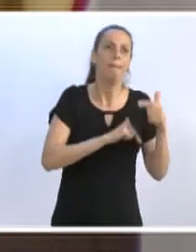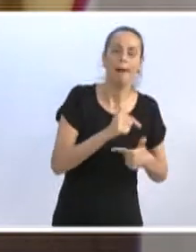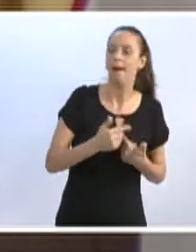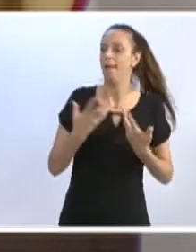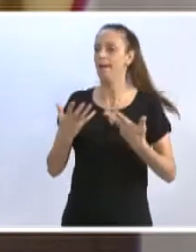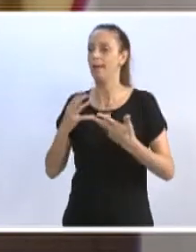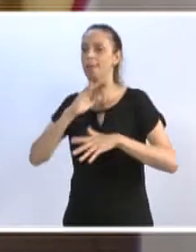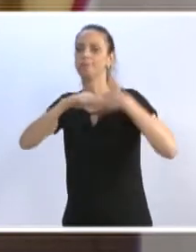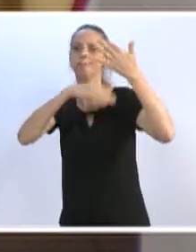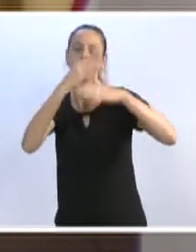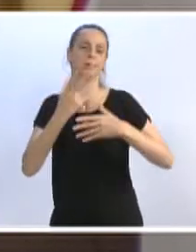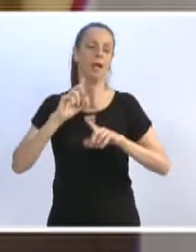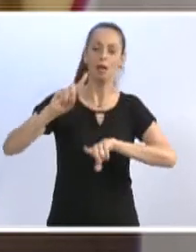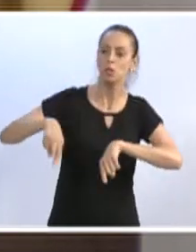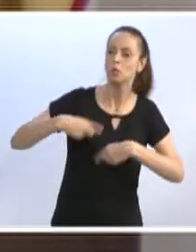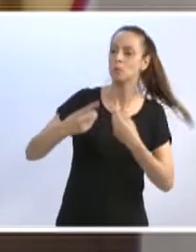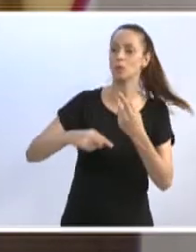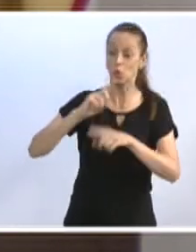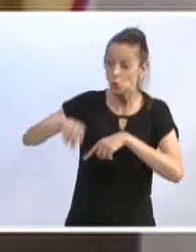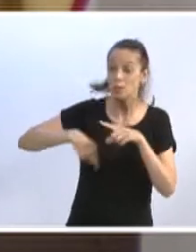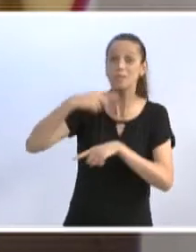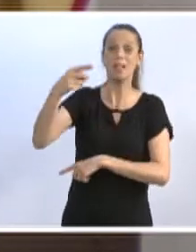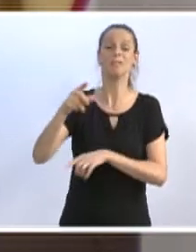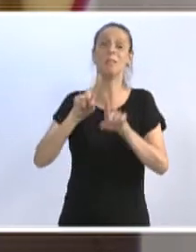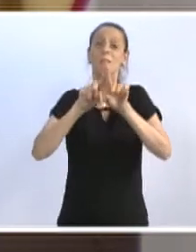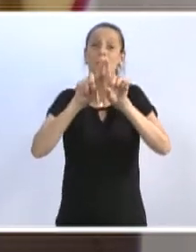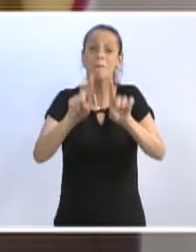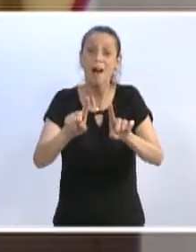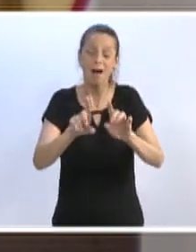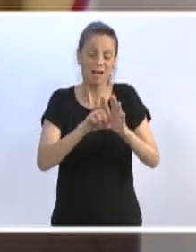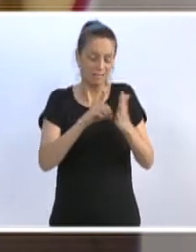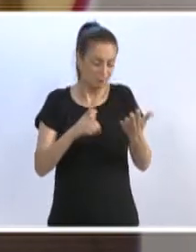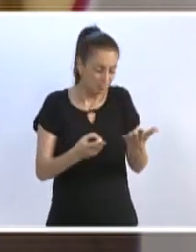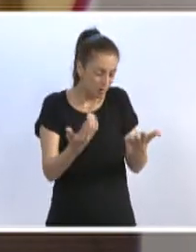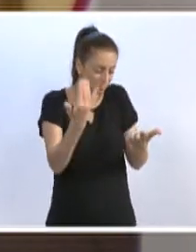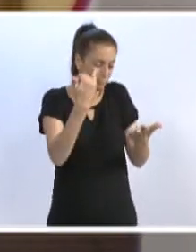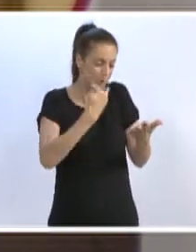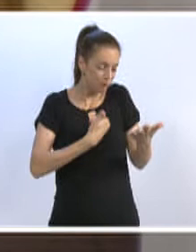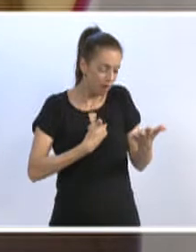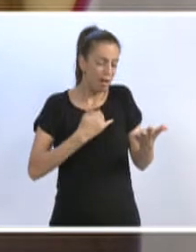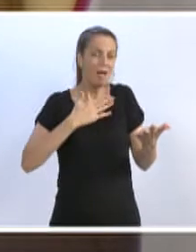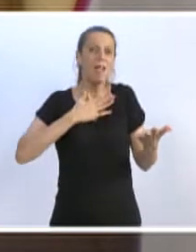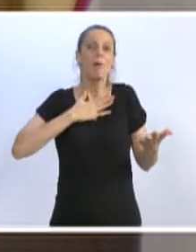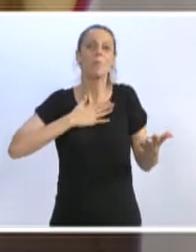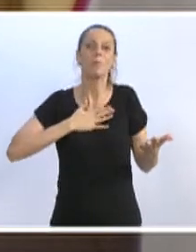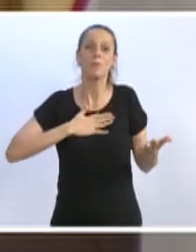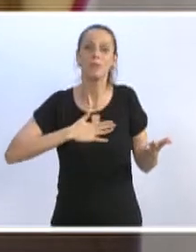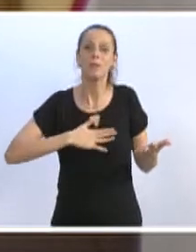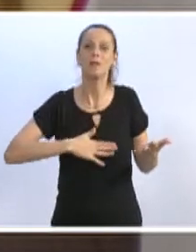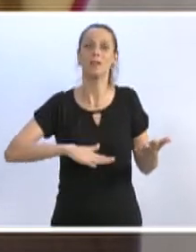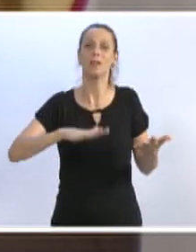realizar-se. Mas precisamos aqui a Bíblia, a palavra que nos diga descanso,